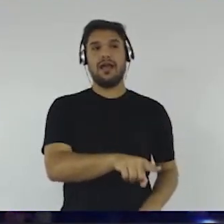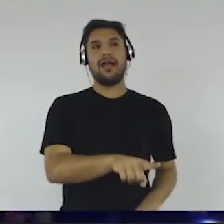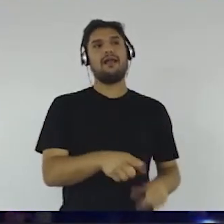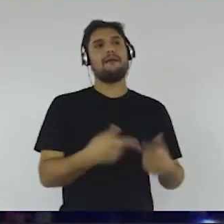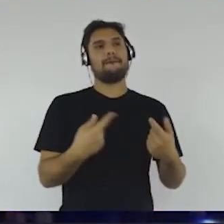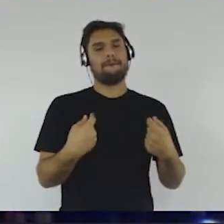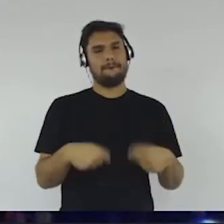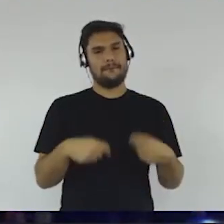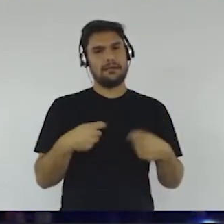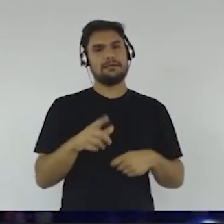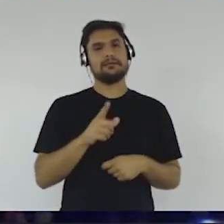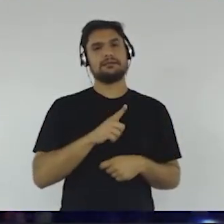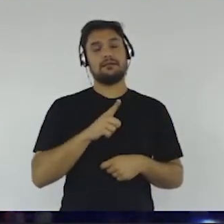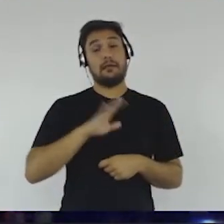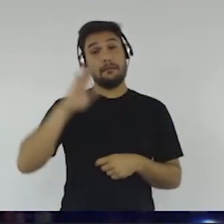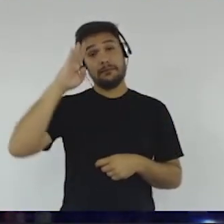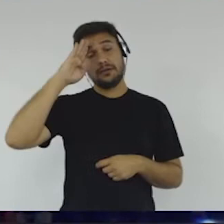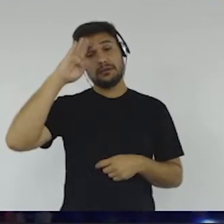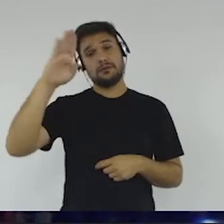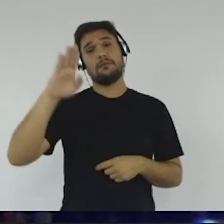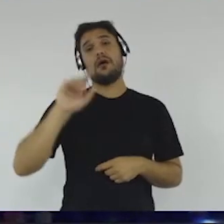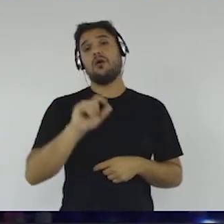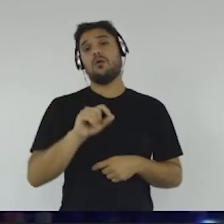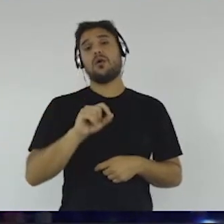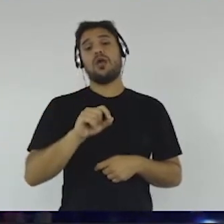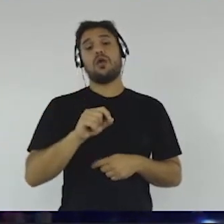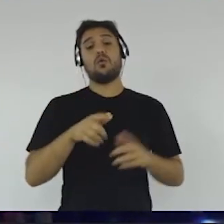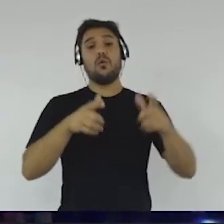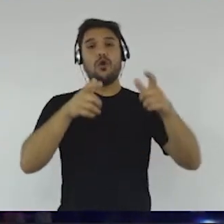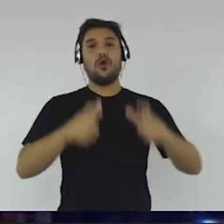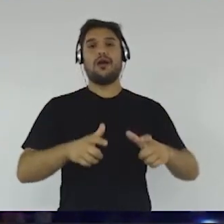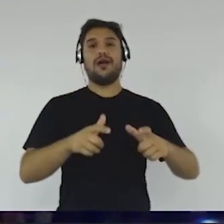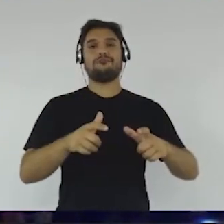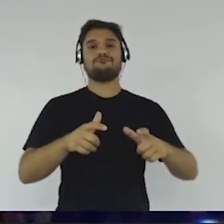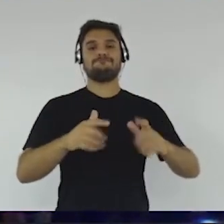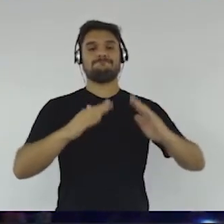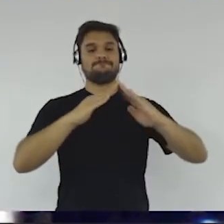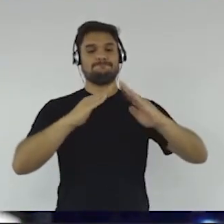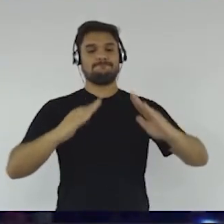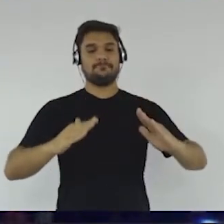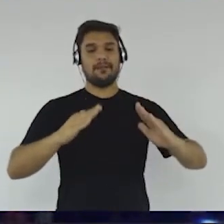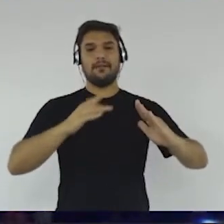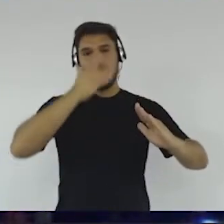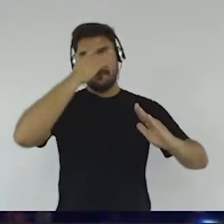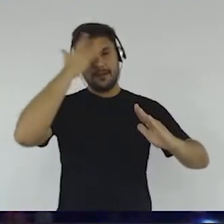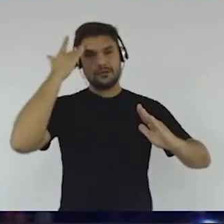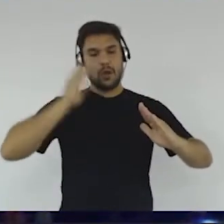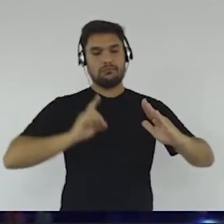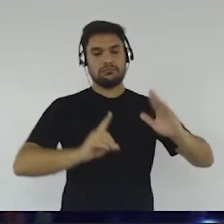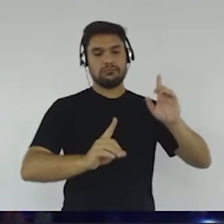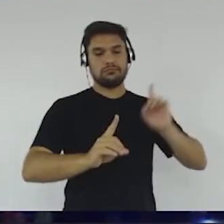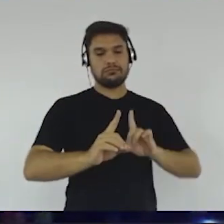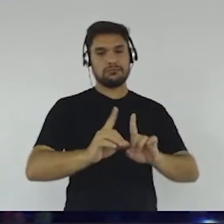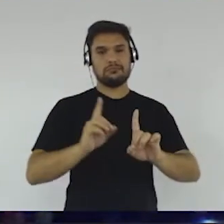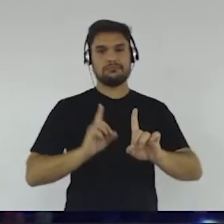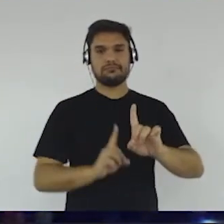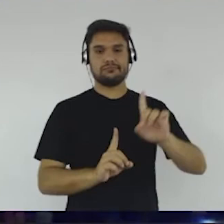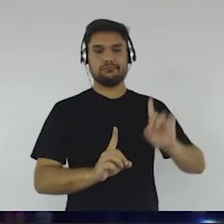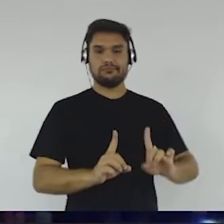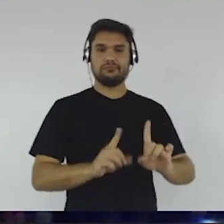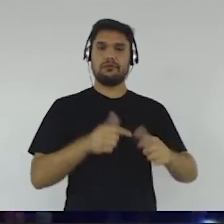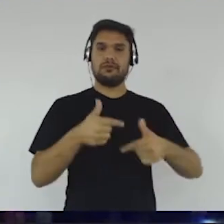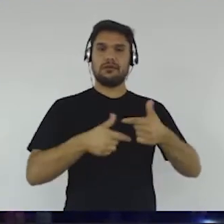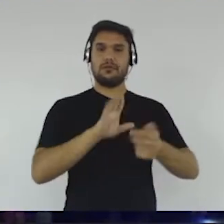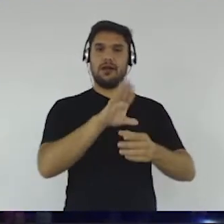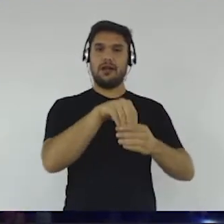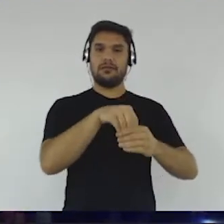em primeiríssimo lugar, com um espaço físico, onde seus funcionários possam estar, os